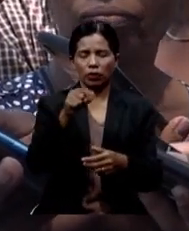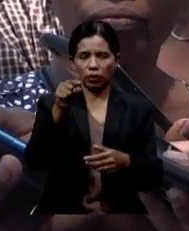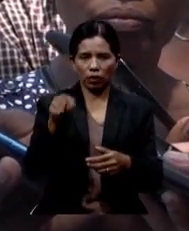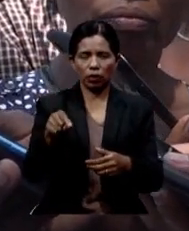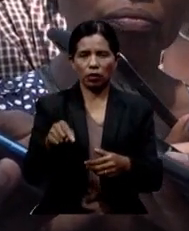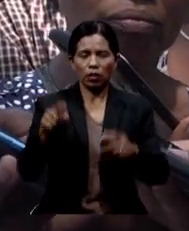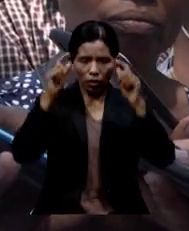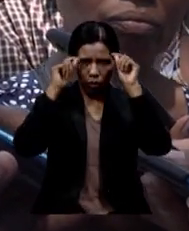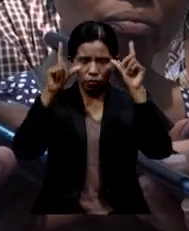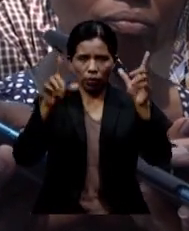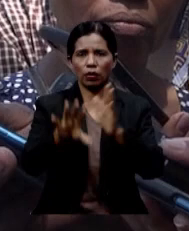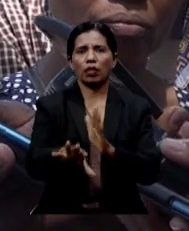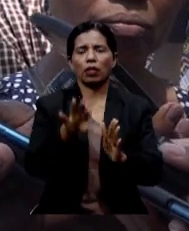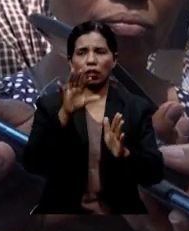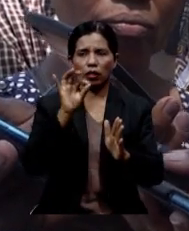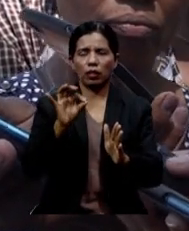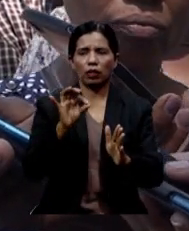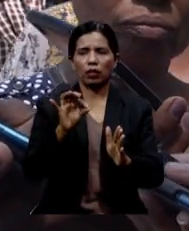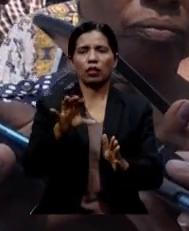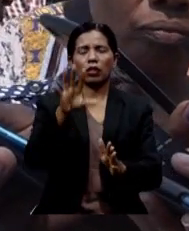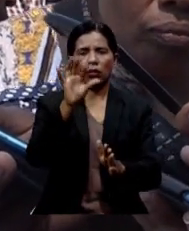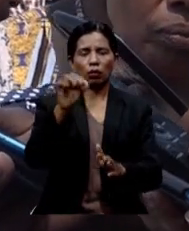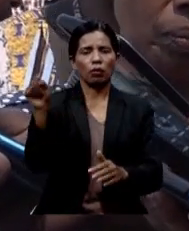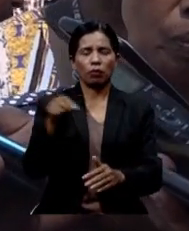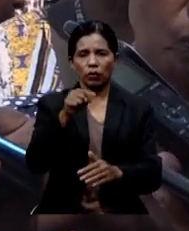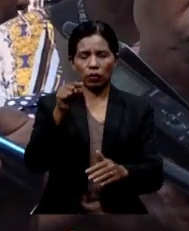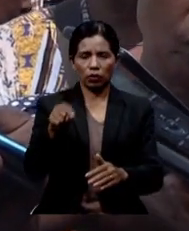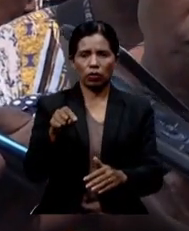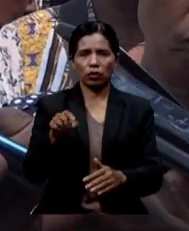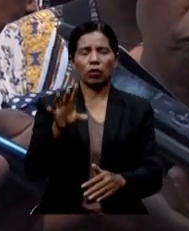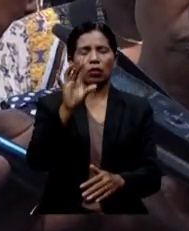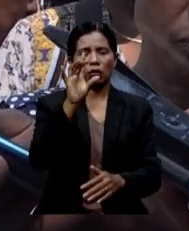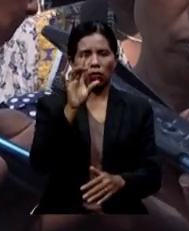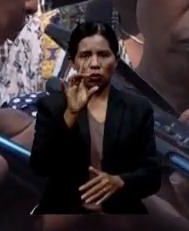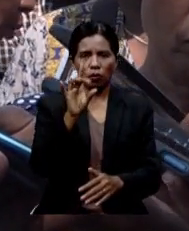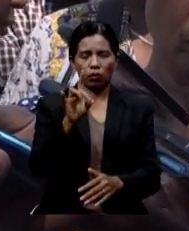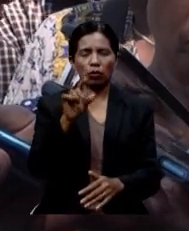Timor retém quase 9%, 8,9%,